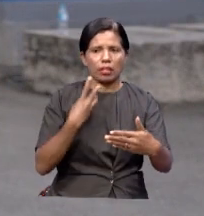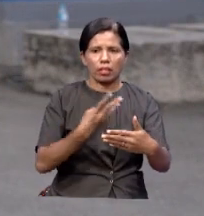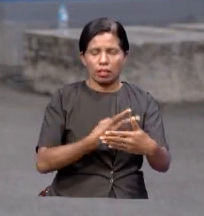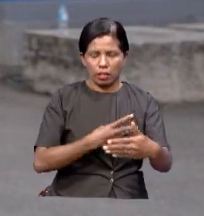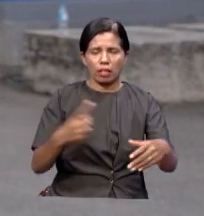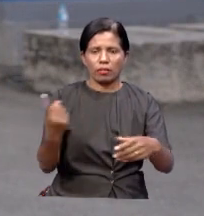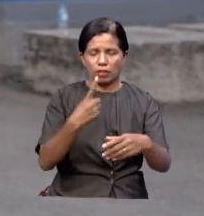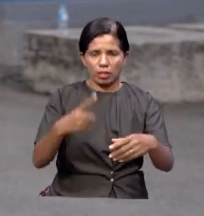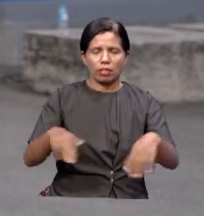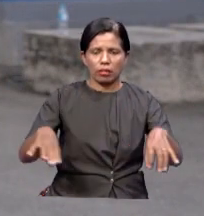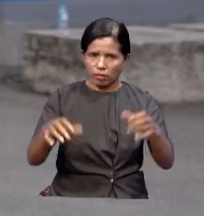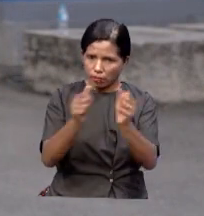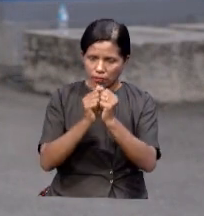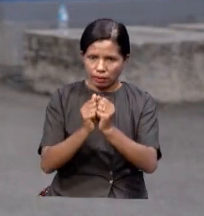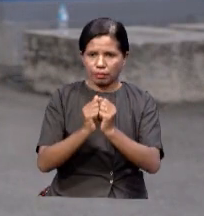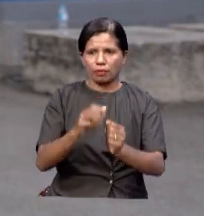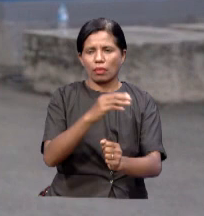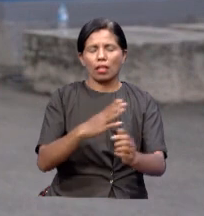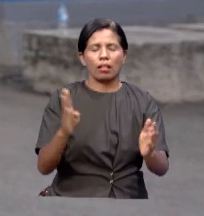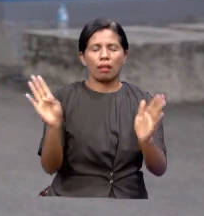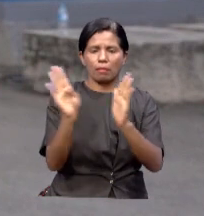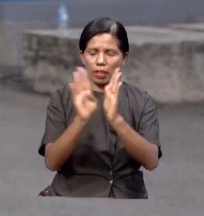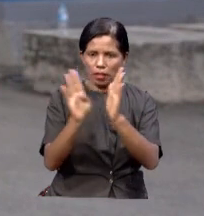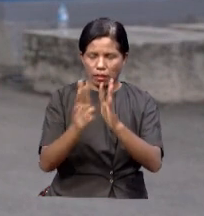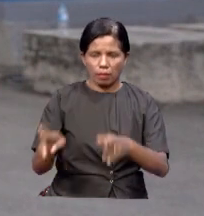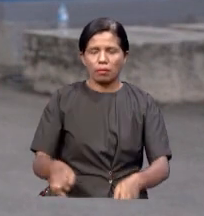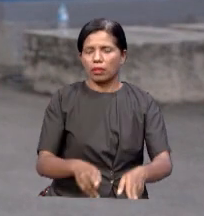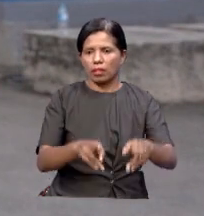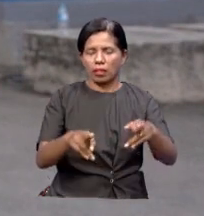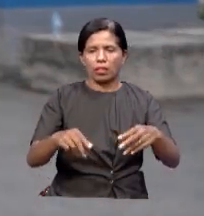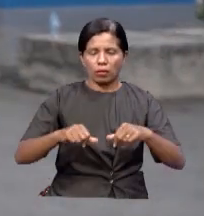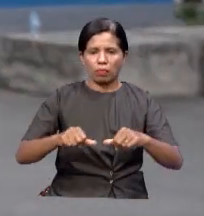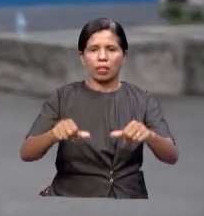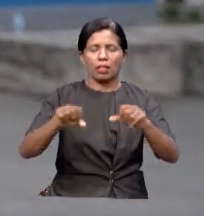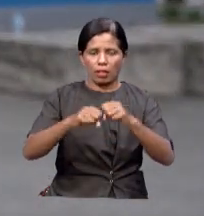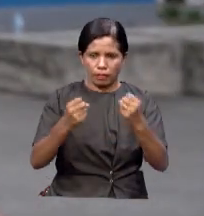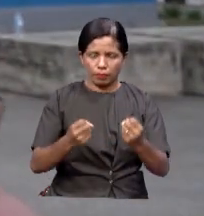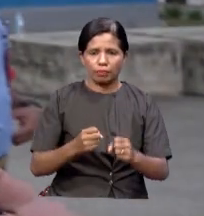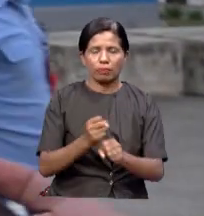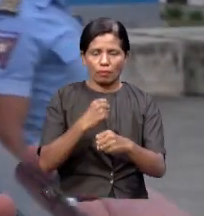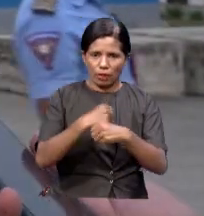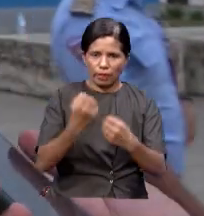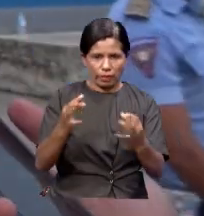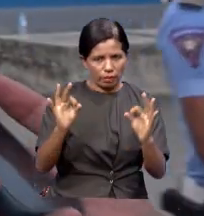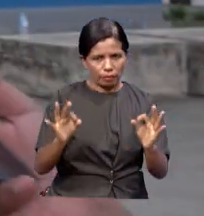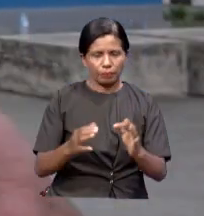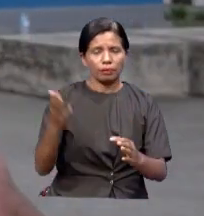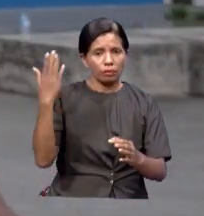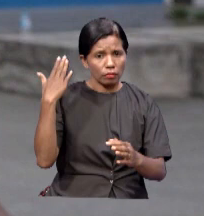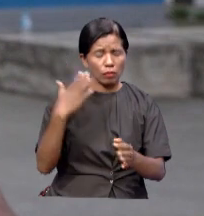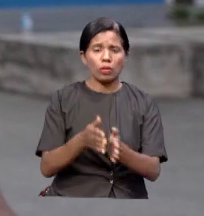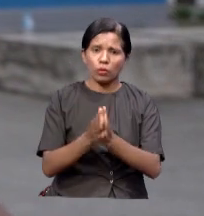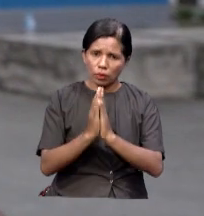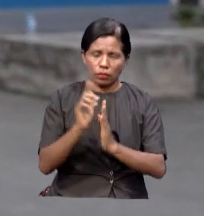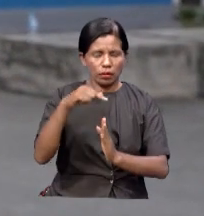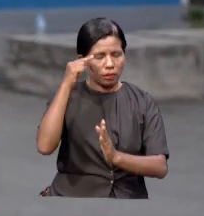tamba barreira bamota né, começa a halor da quando. Antes né, Euclides Belomos, russo governo,